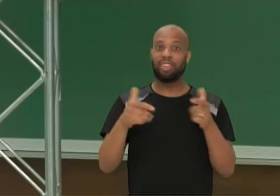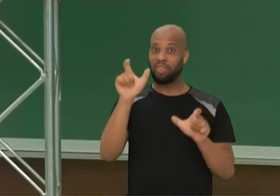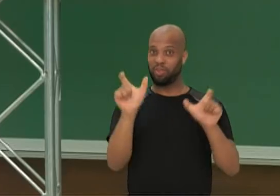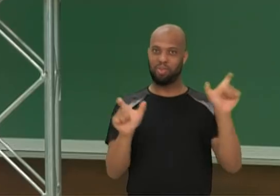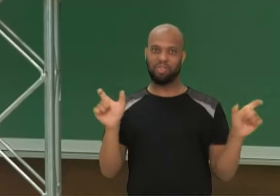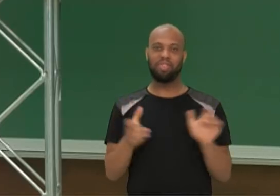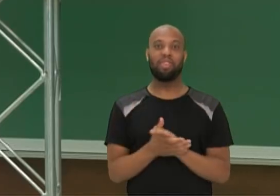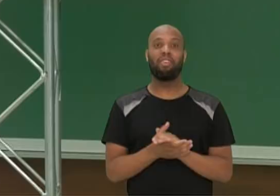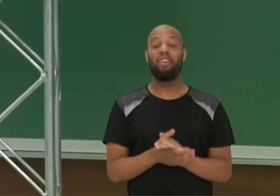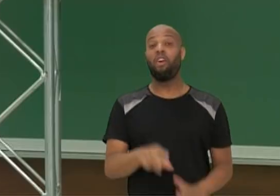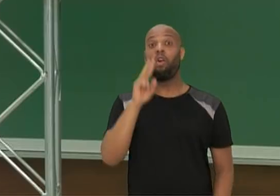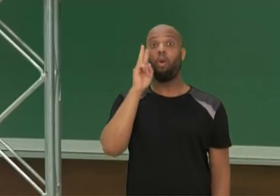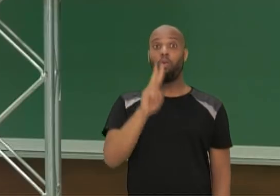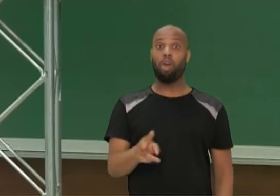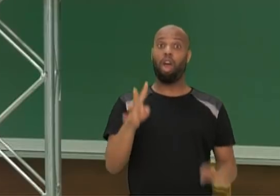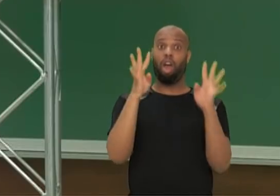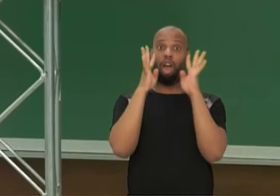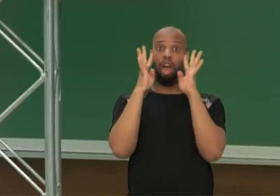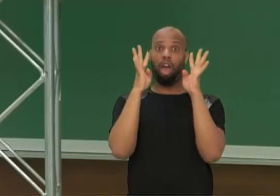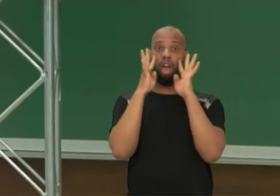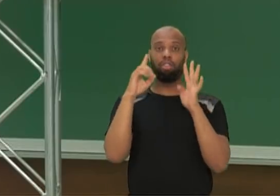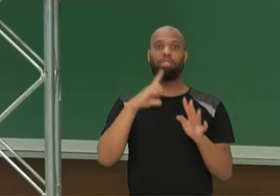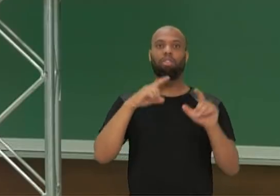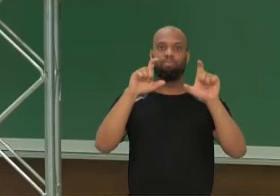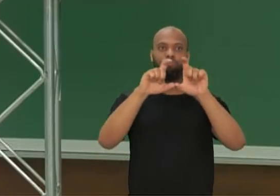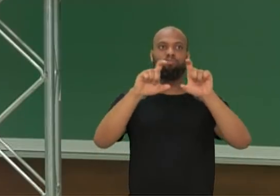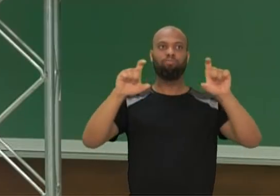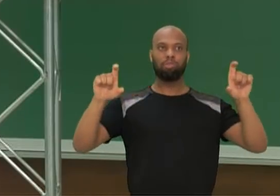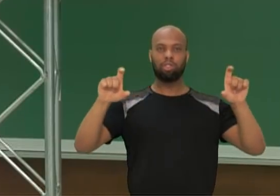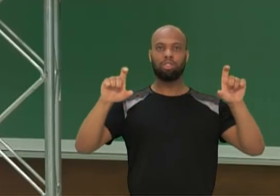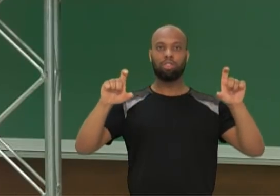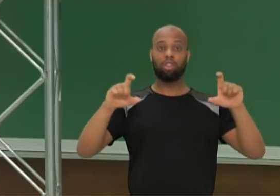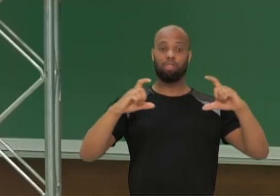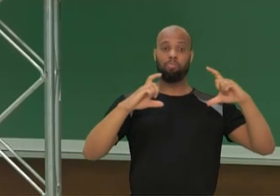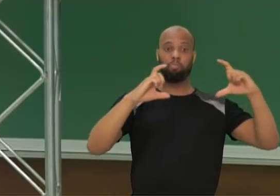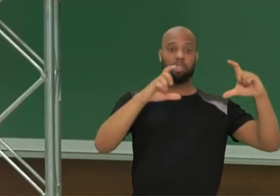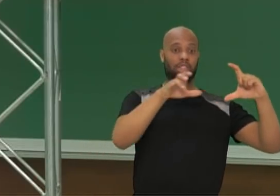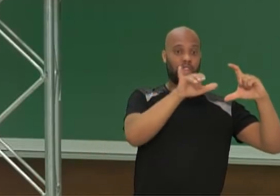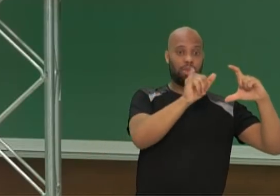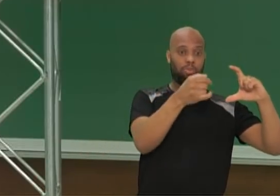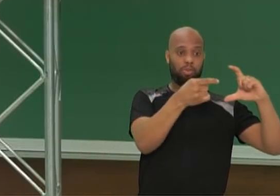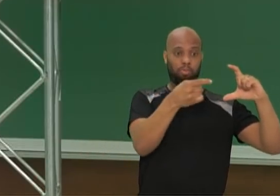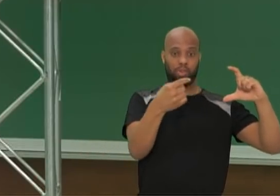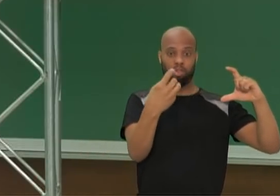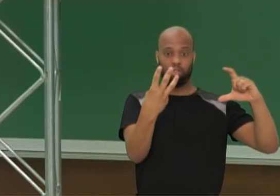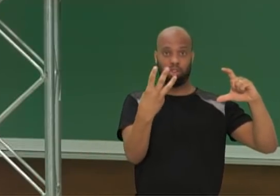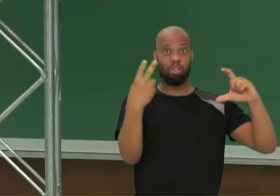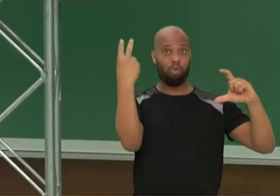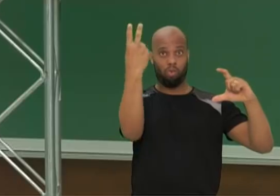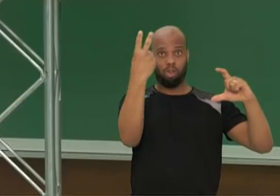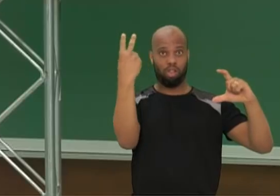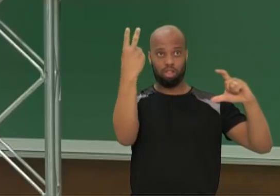Então, pessoal, olhando com atenção aqui a nossa equação, qual é? Y menos 3, tudo isso ao quadrado, igual a